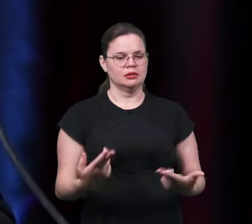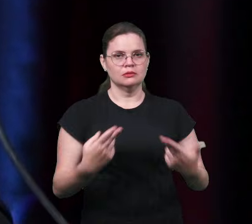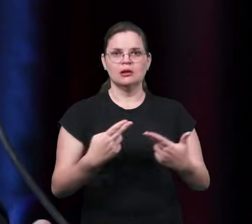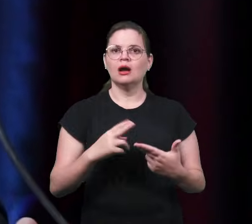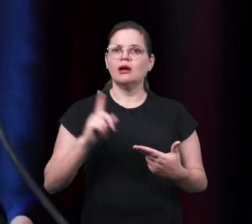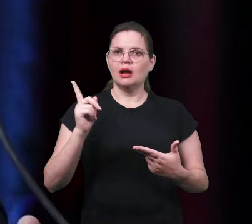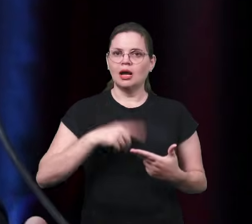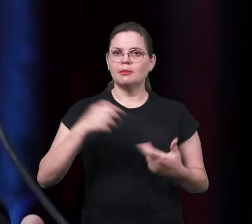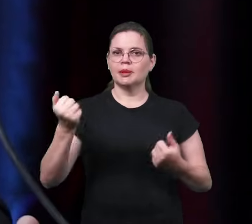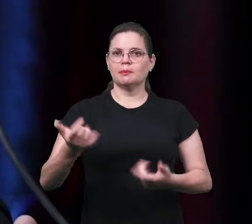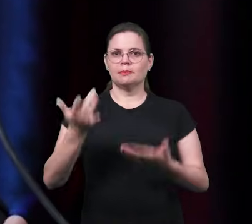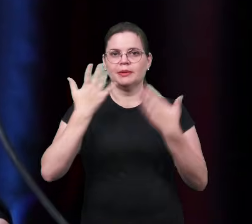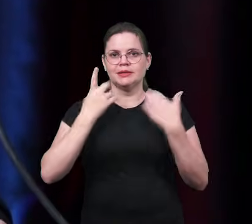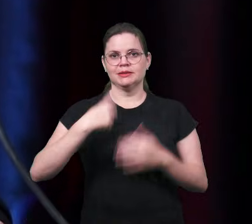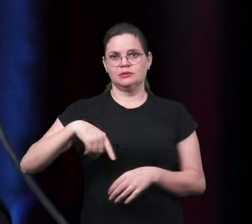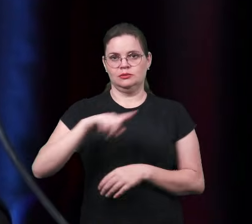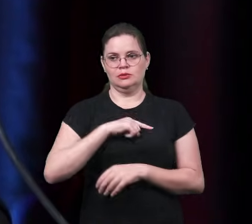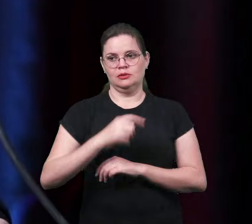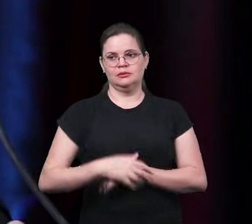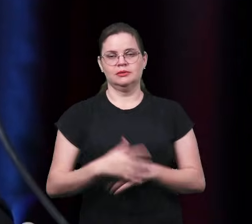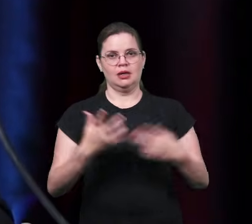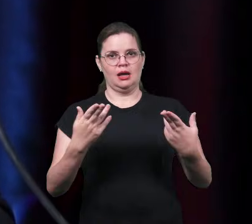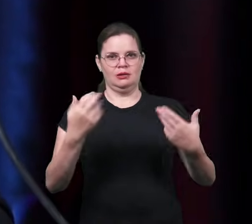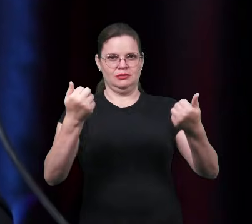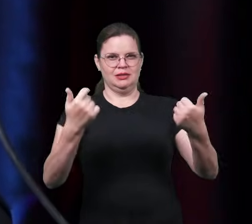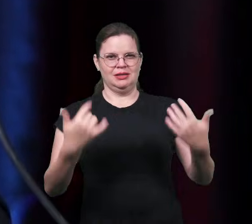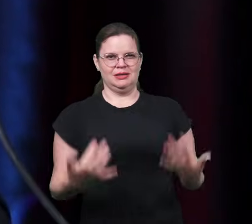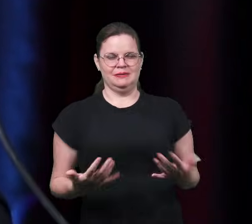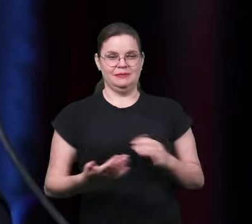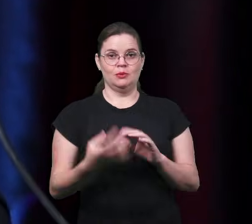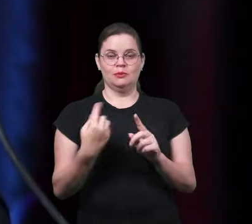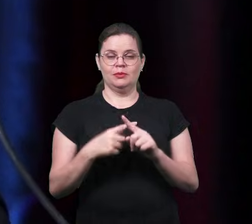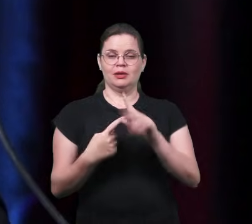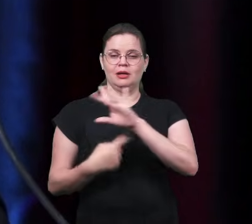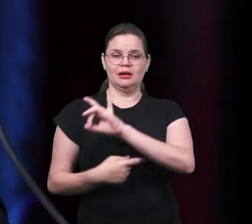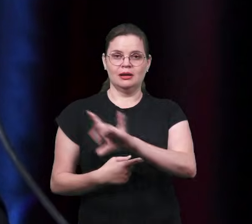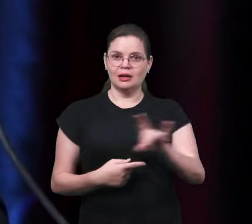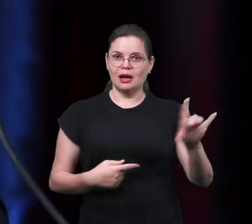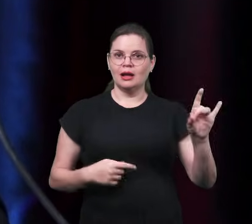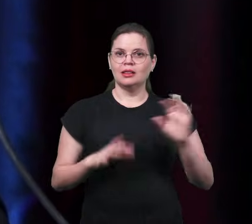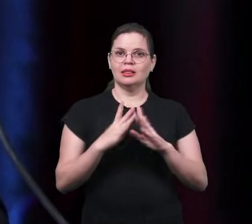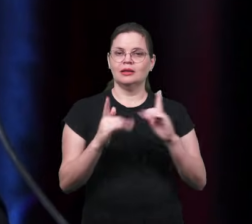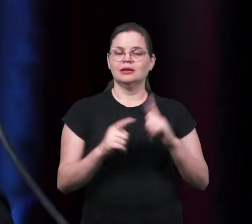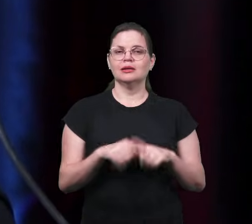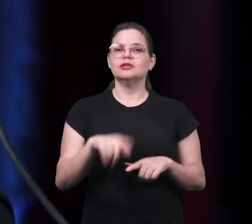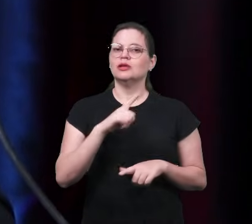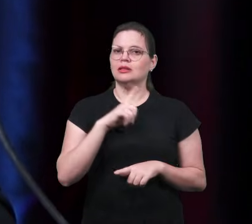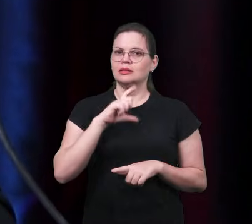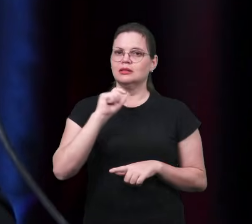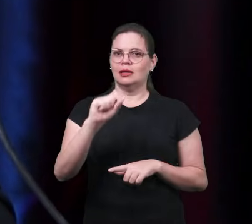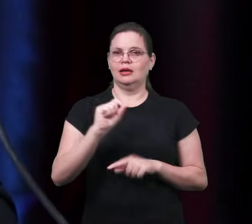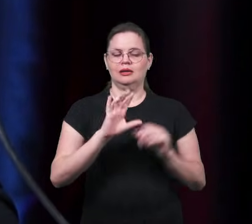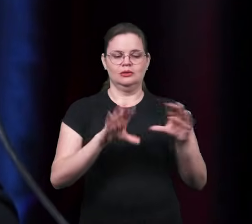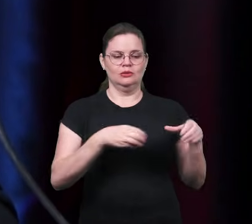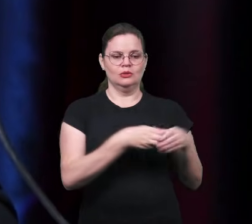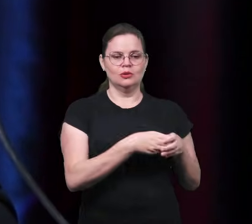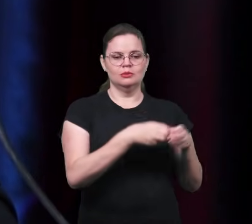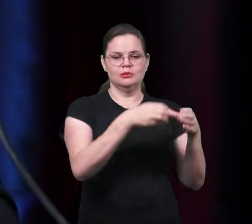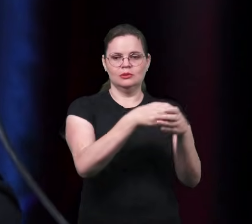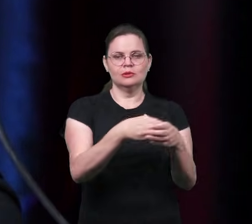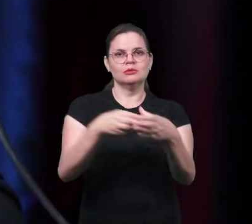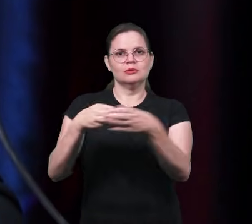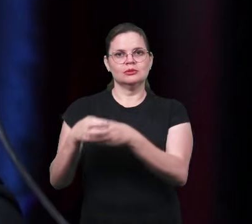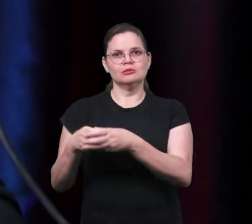benefício, porque, como você disse, a igreja ela tem os grupos de assistência, são como famílias